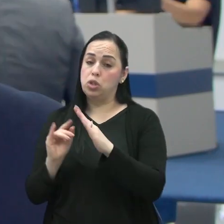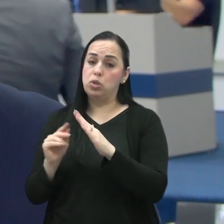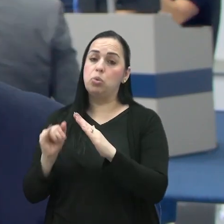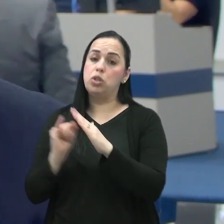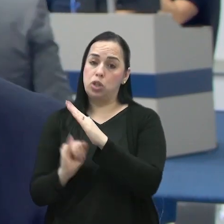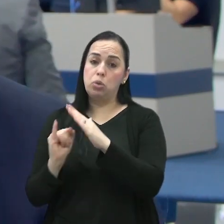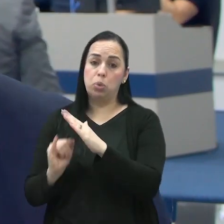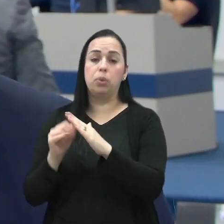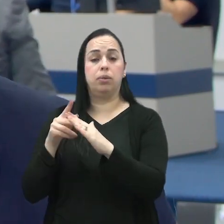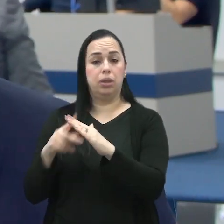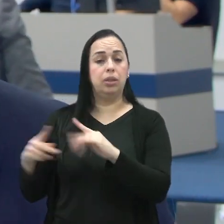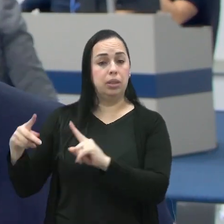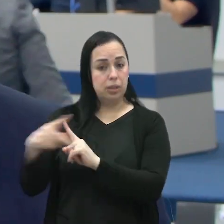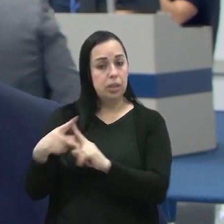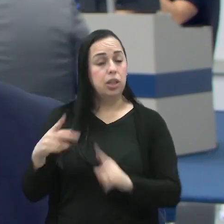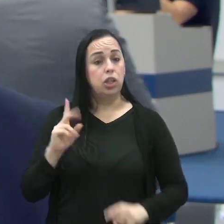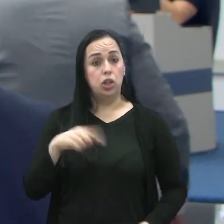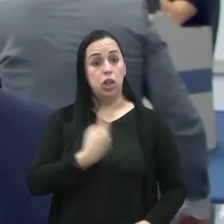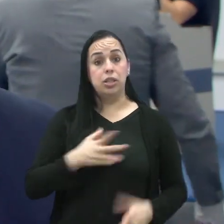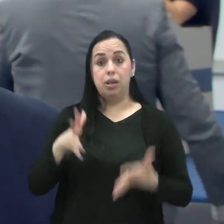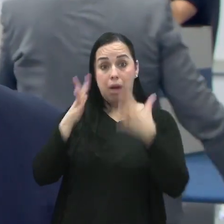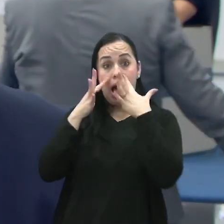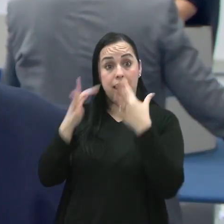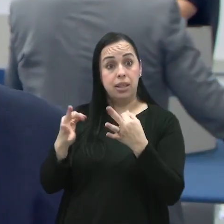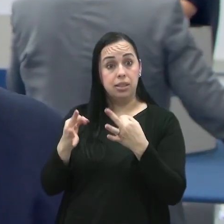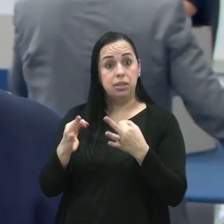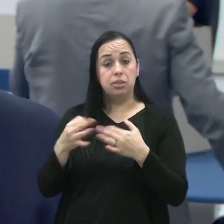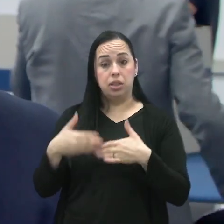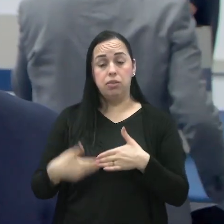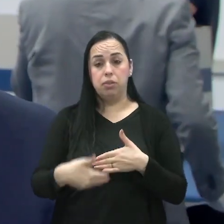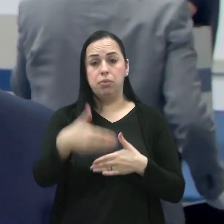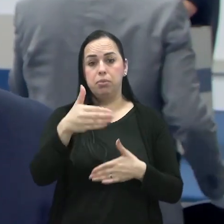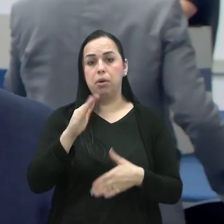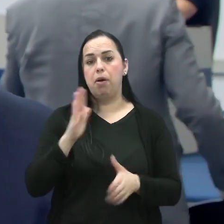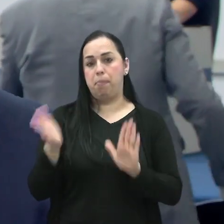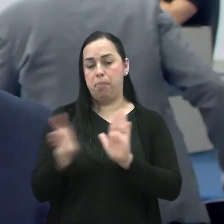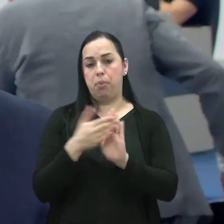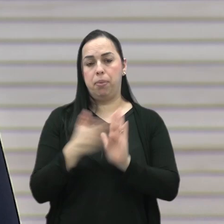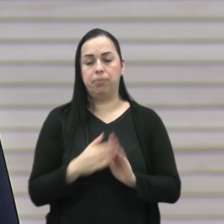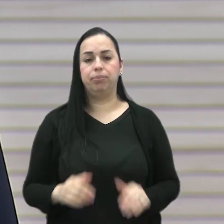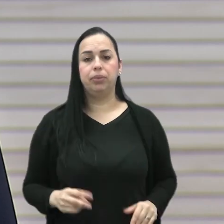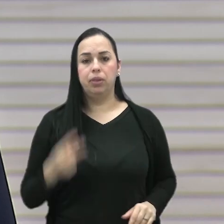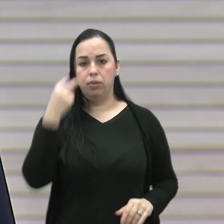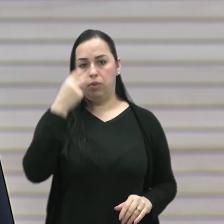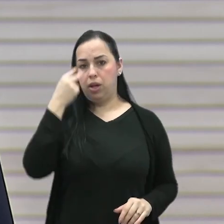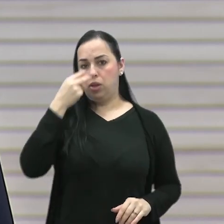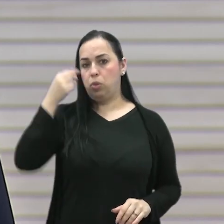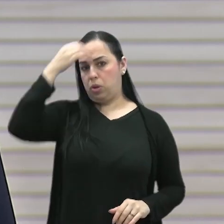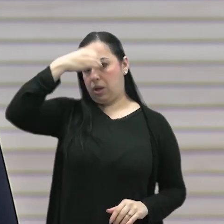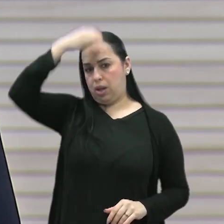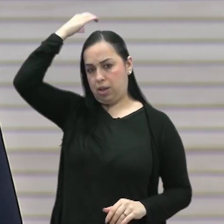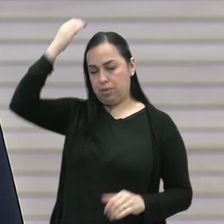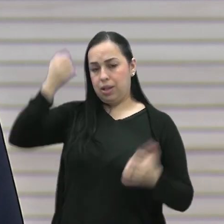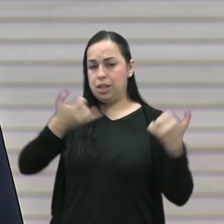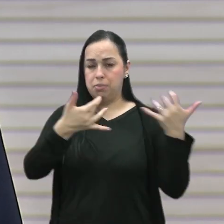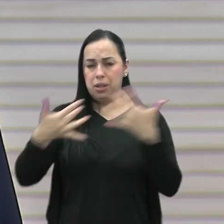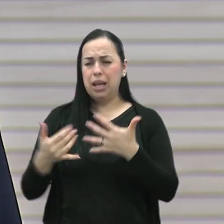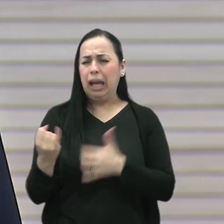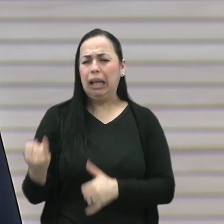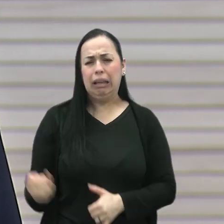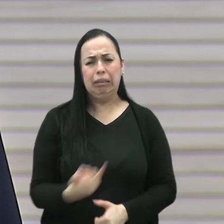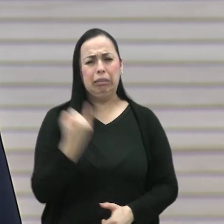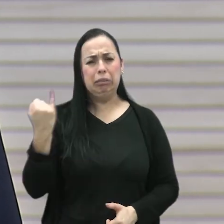exemplo do Instituto. Então, nós estamos atentos a isso e vamos propor isso ao longo das próximas sessões. Para o vereador Carlos Abranches,